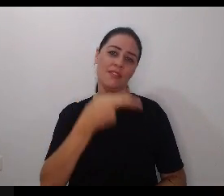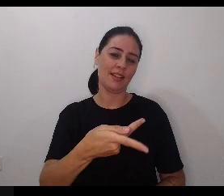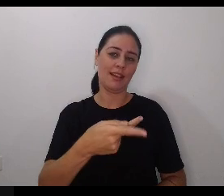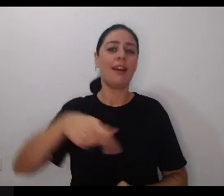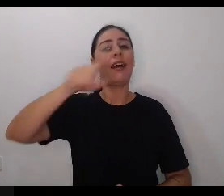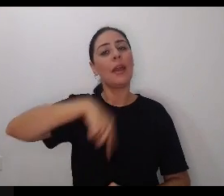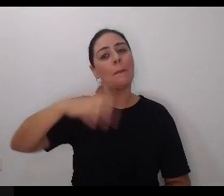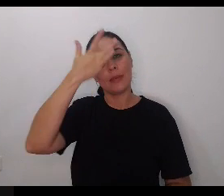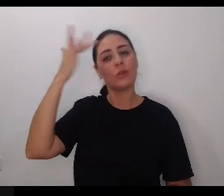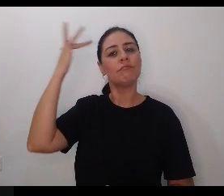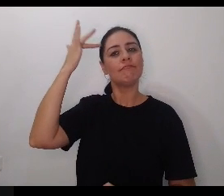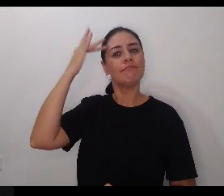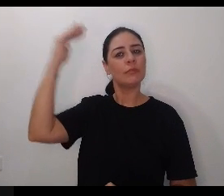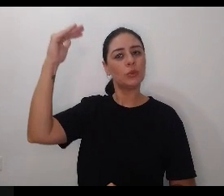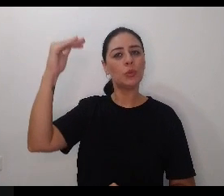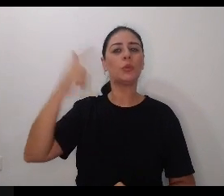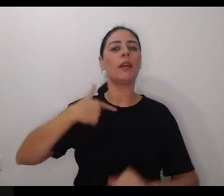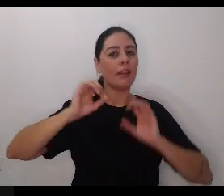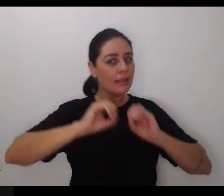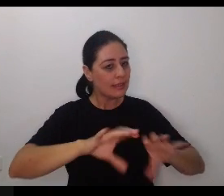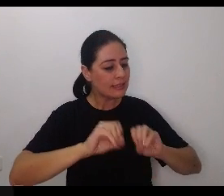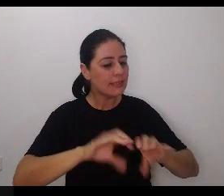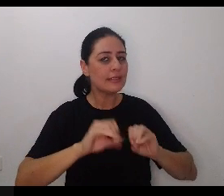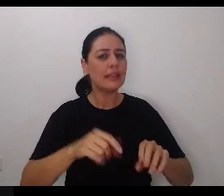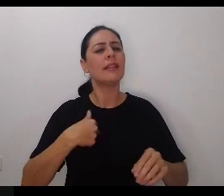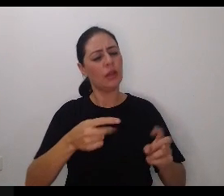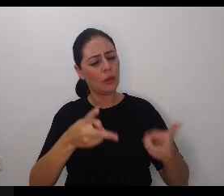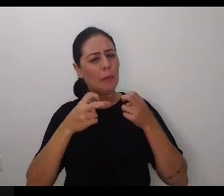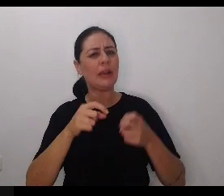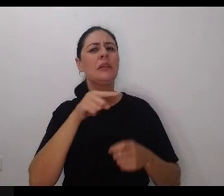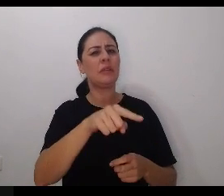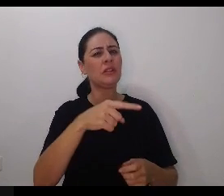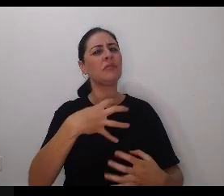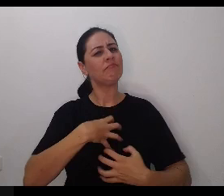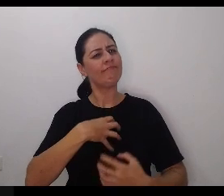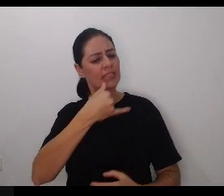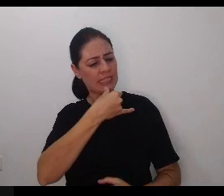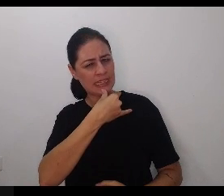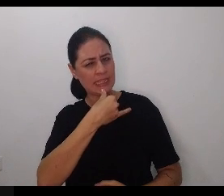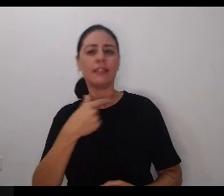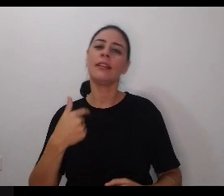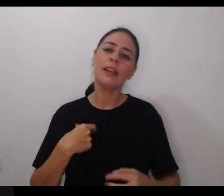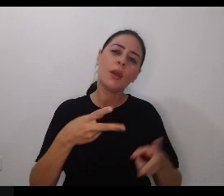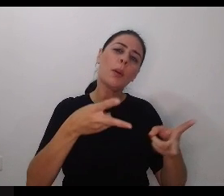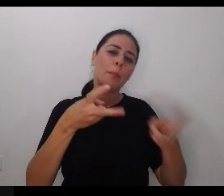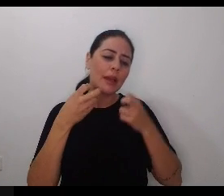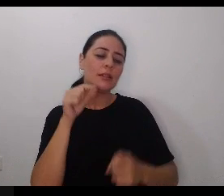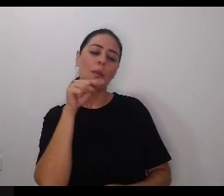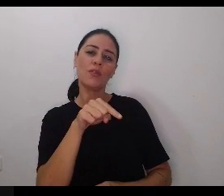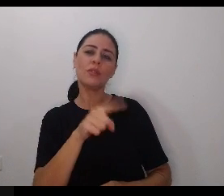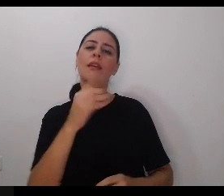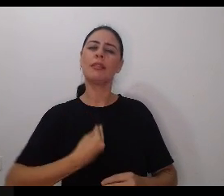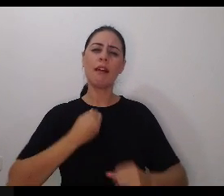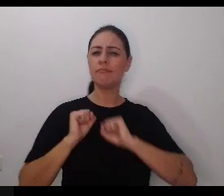Quem ensina isso são os adultos que estão ao redor, que vão ir nomeando isso para a criança, né? Ah, estou percebendo que você está se sentindo